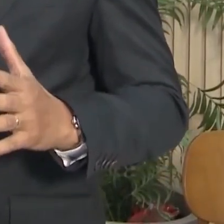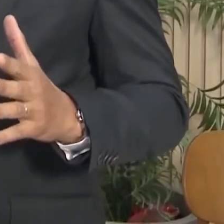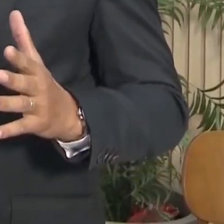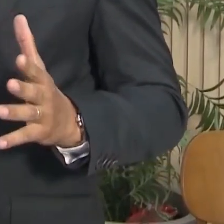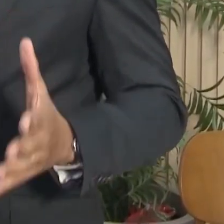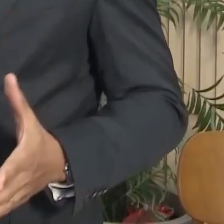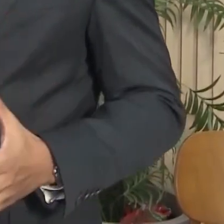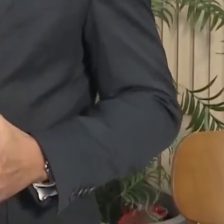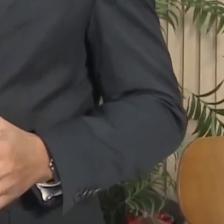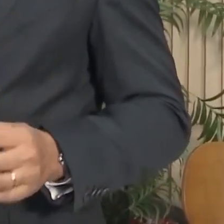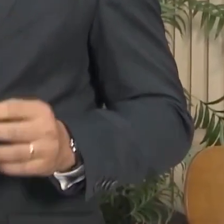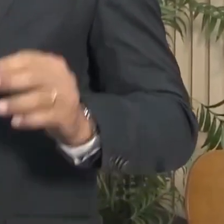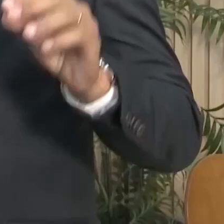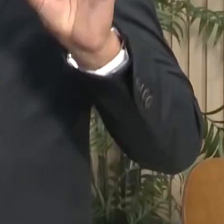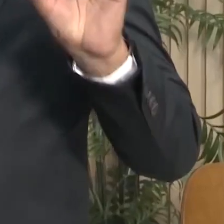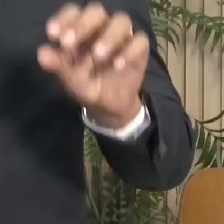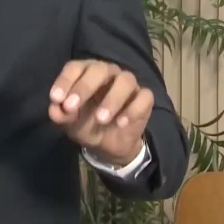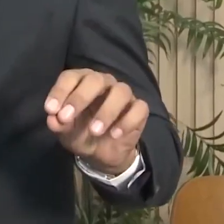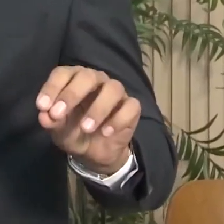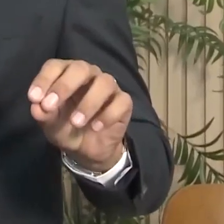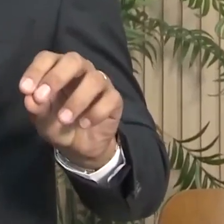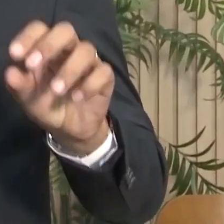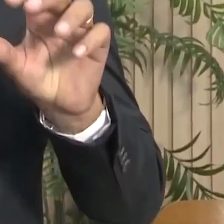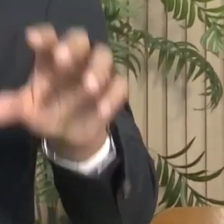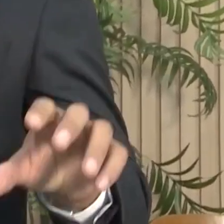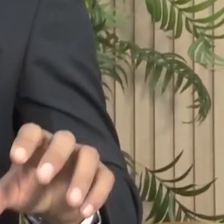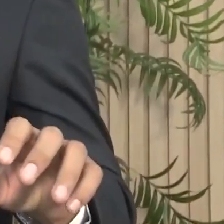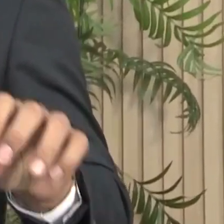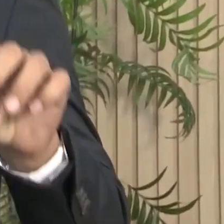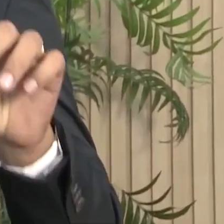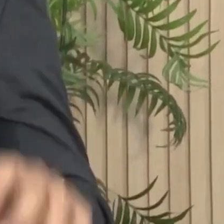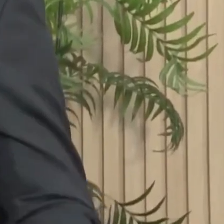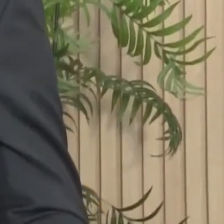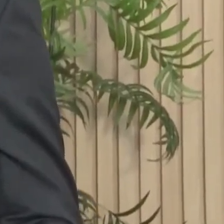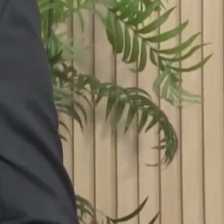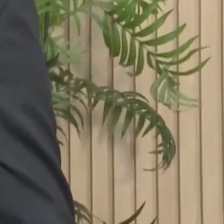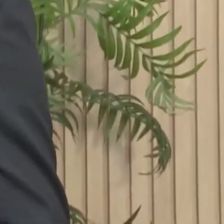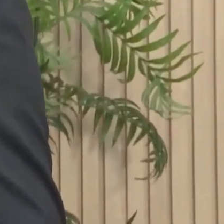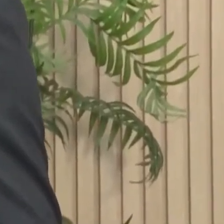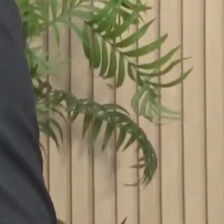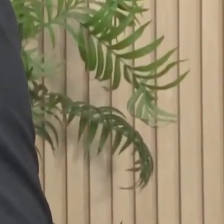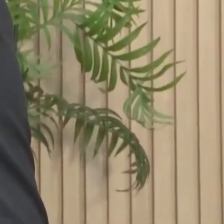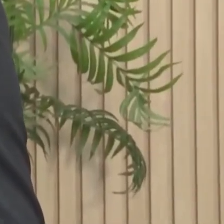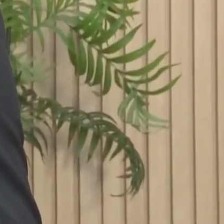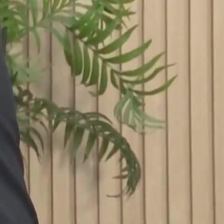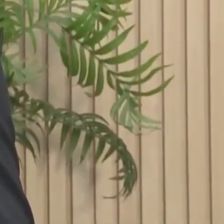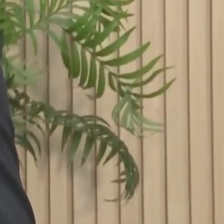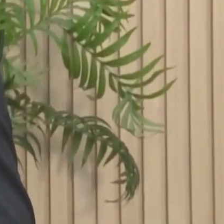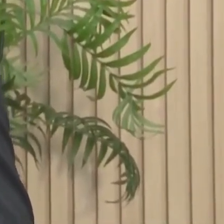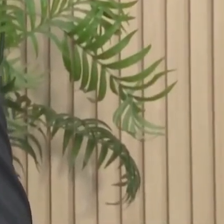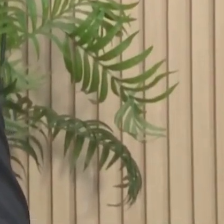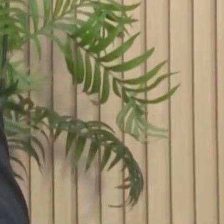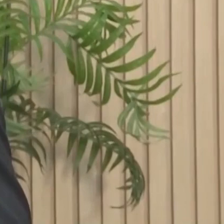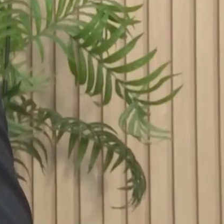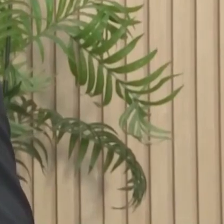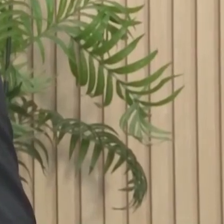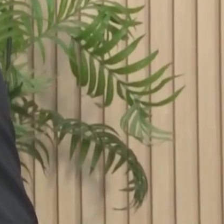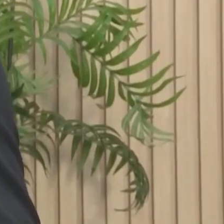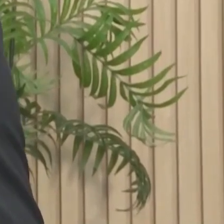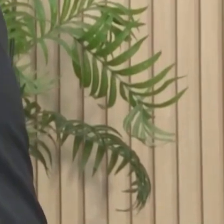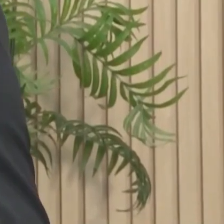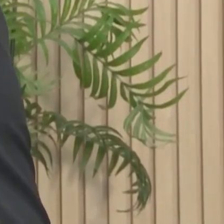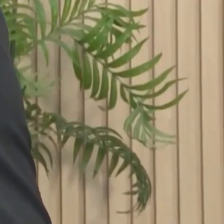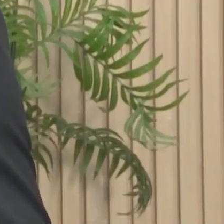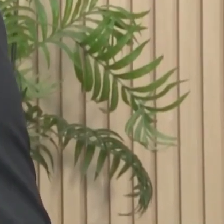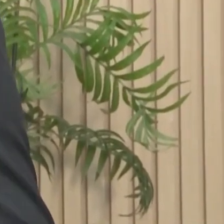claro para os interessados quais são os interessados novos, da nova opção do concurso, e quais são os interessados que participaram do concurso